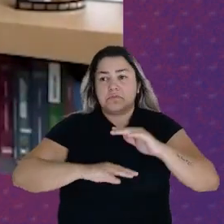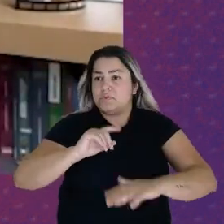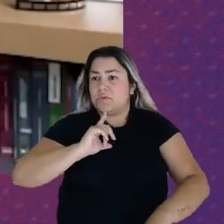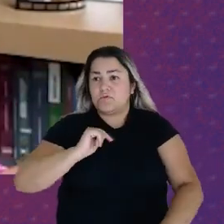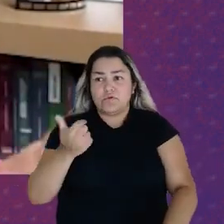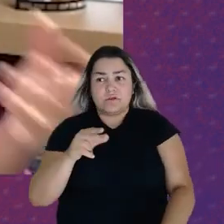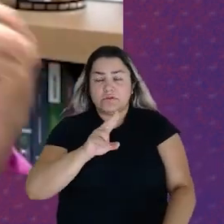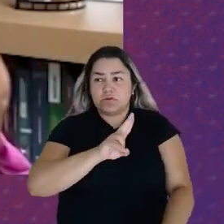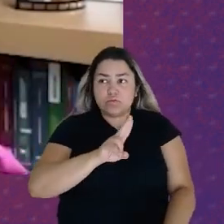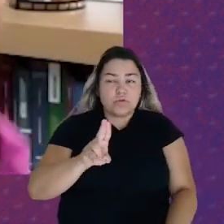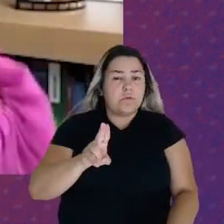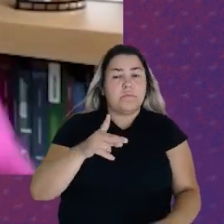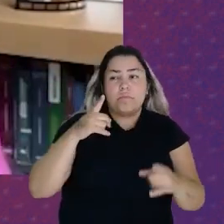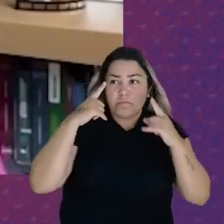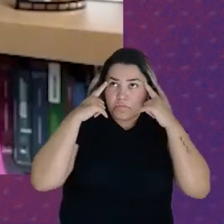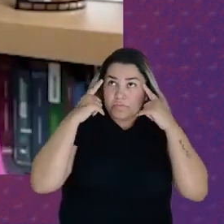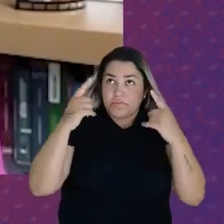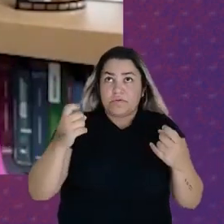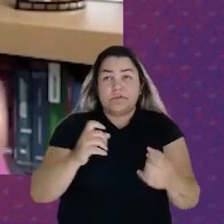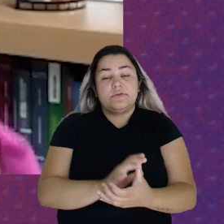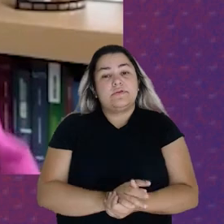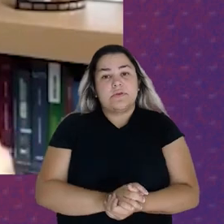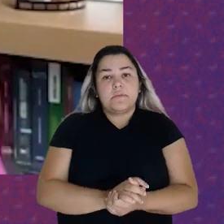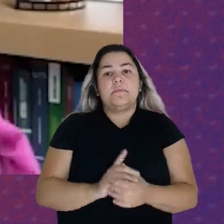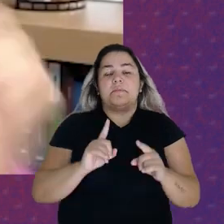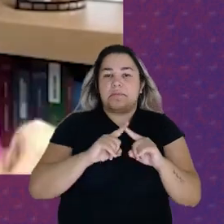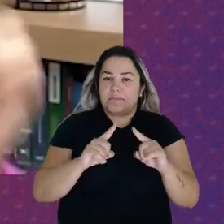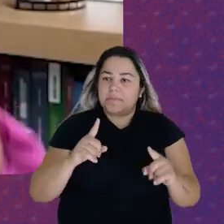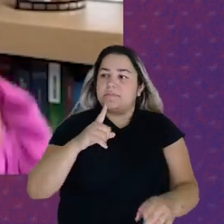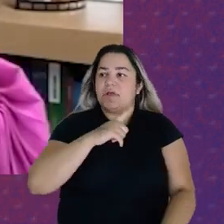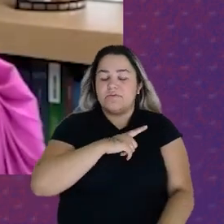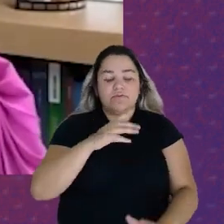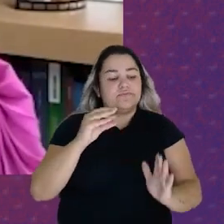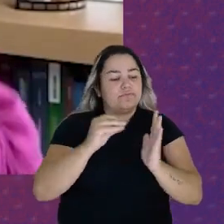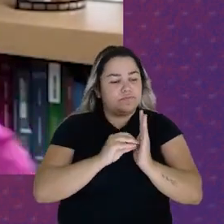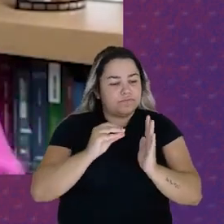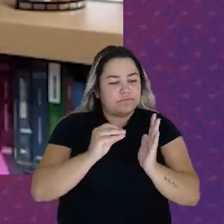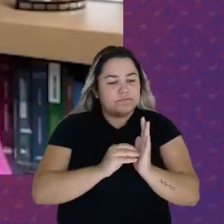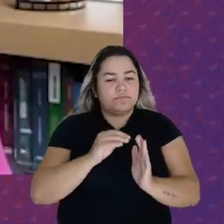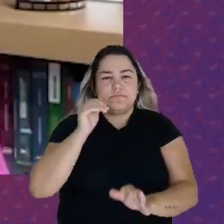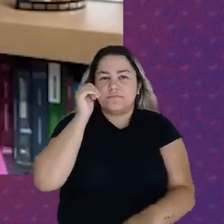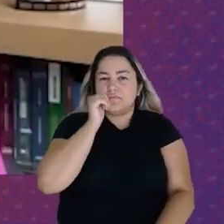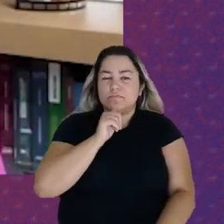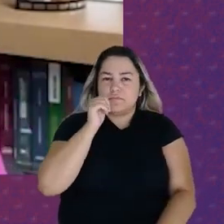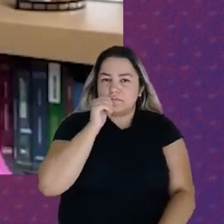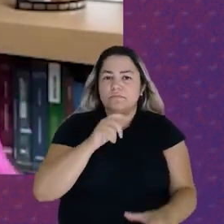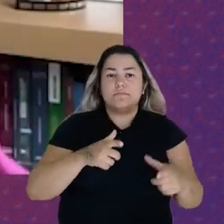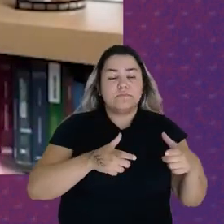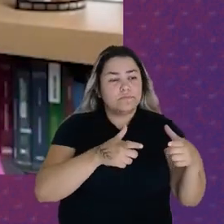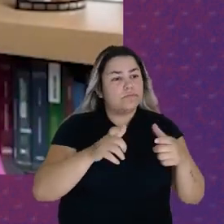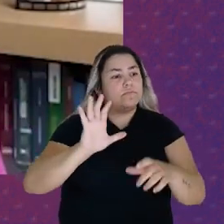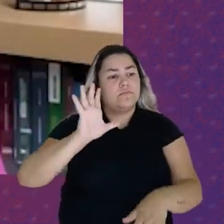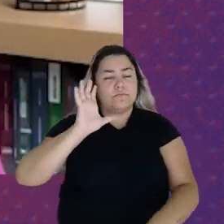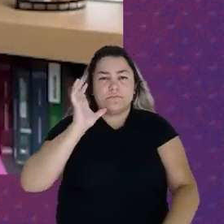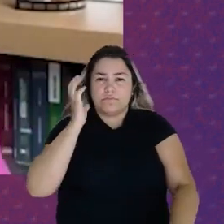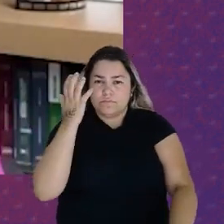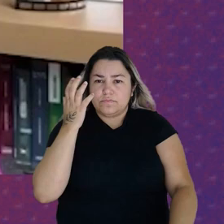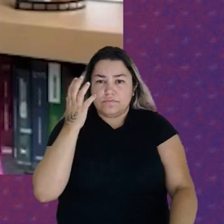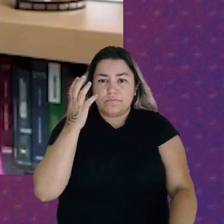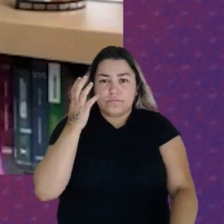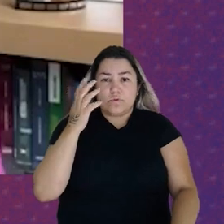de violência política, mas tinha a ausência das mulheres nos espaços de decisão. O número,